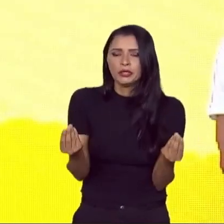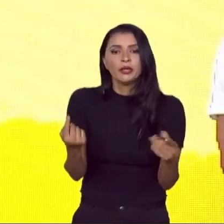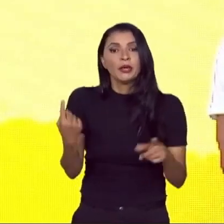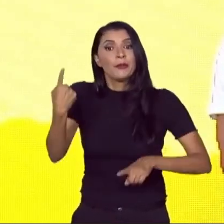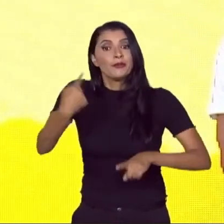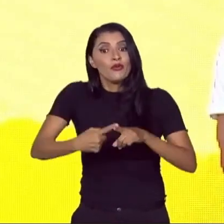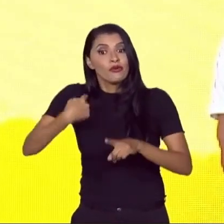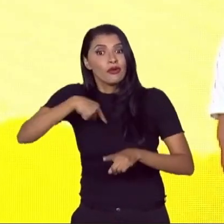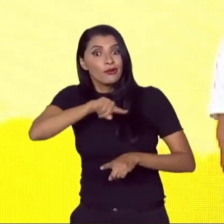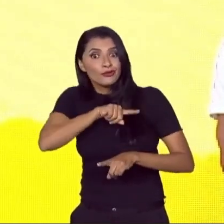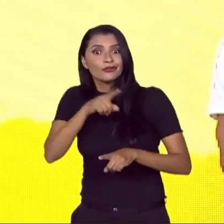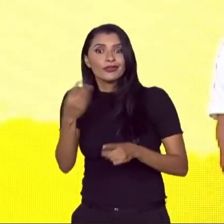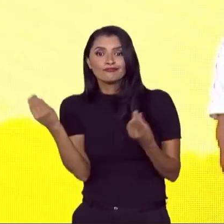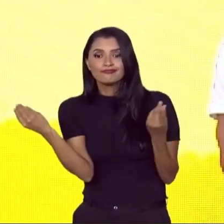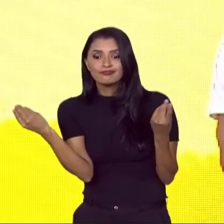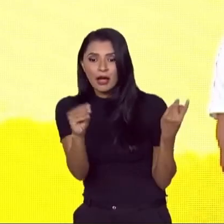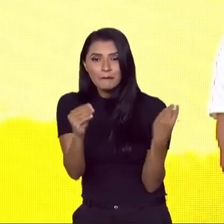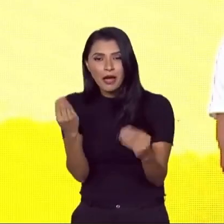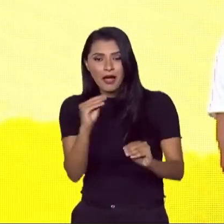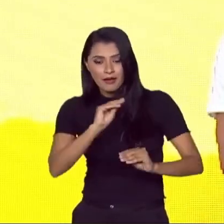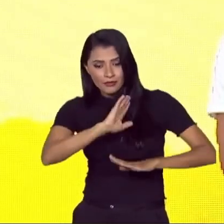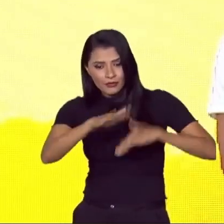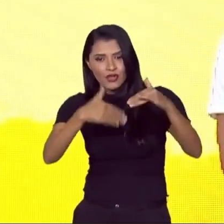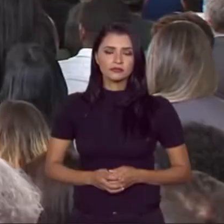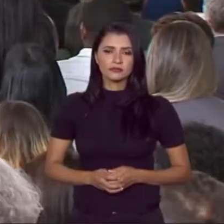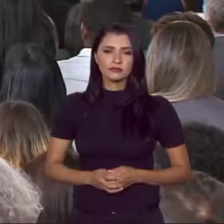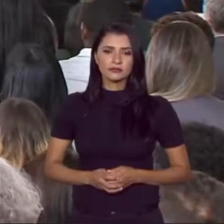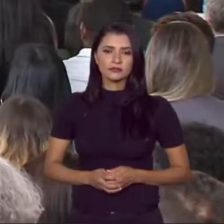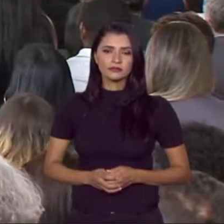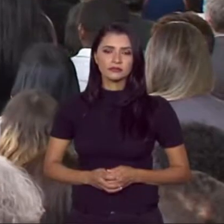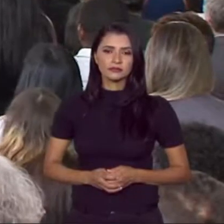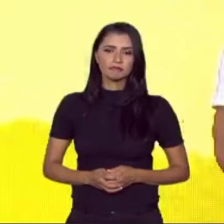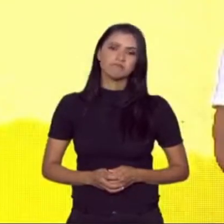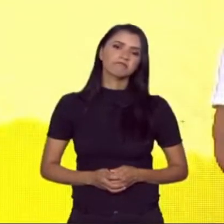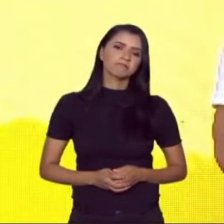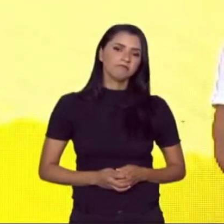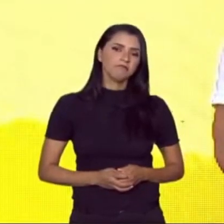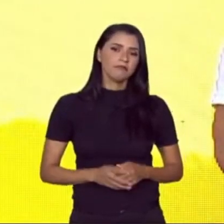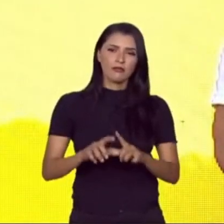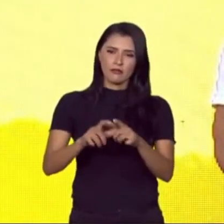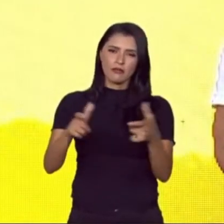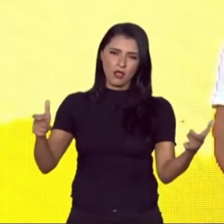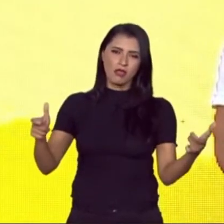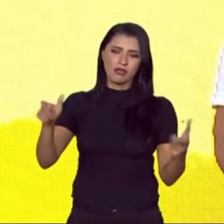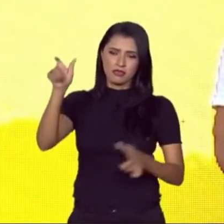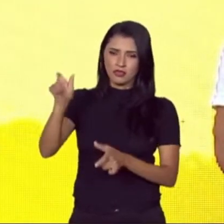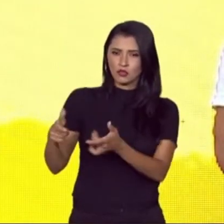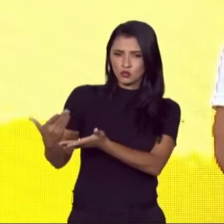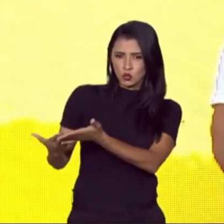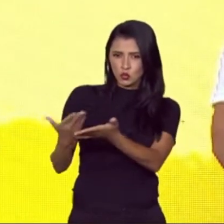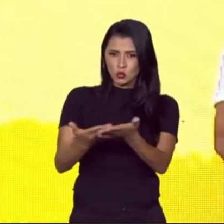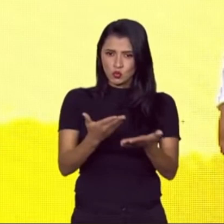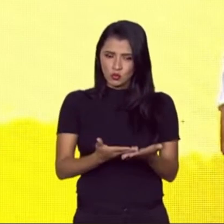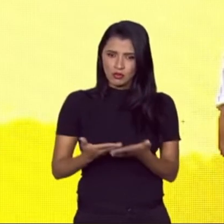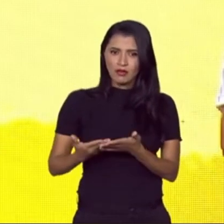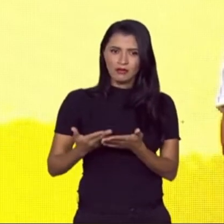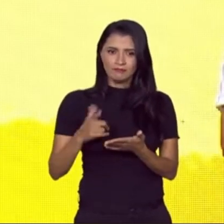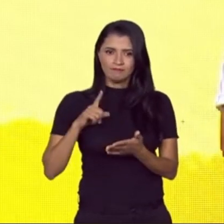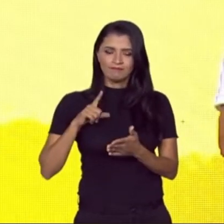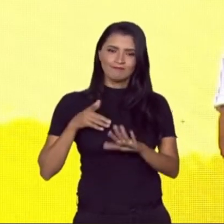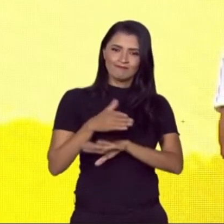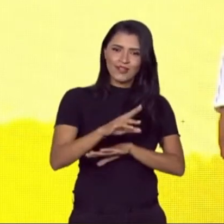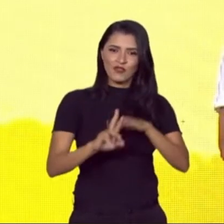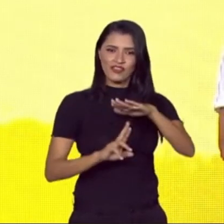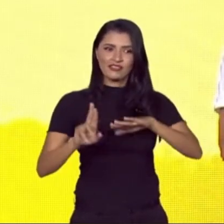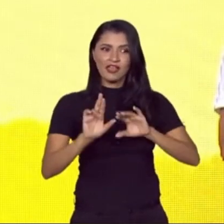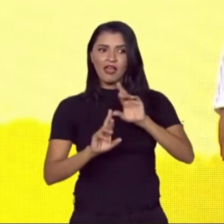nós estamos reconstruindo esse país. A maioria dos estudantes que mudaram a cara da